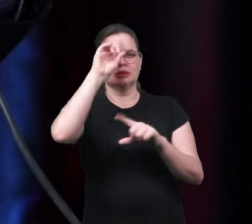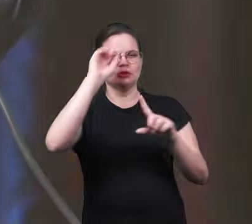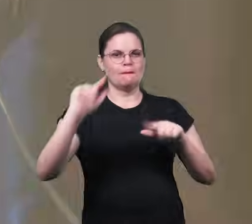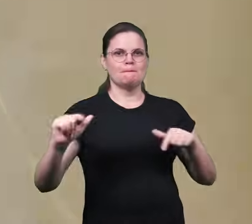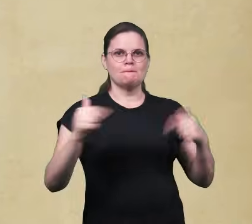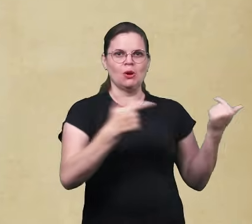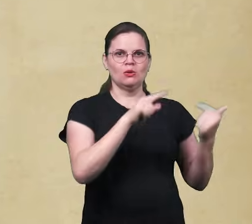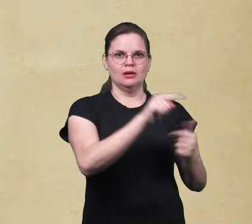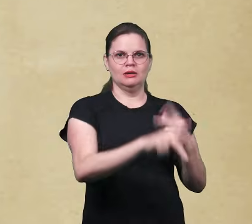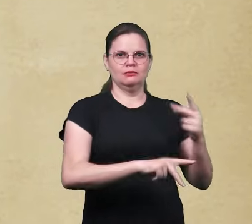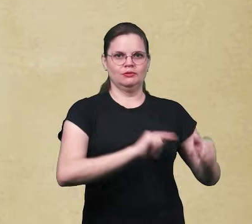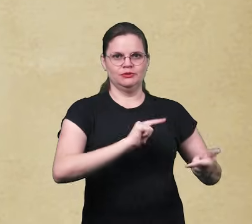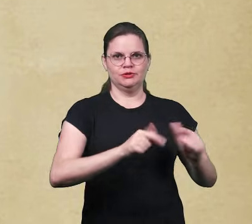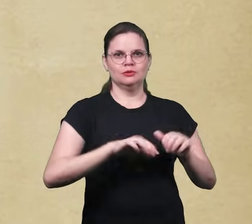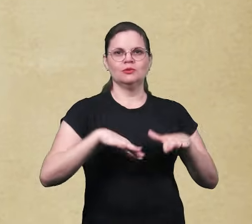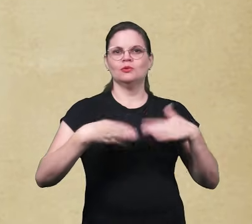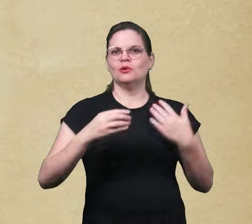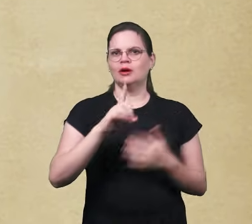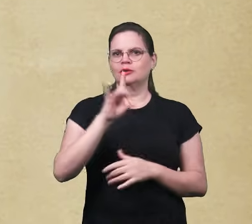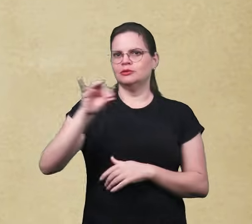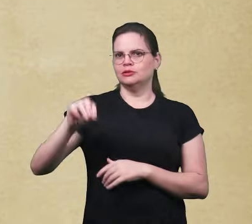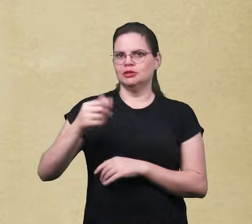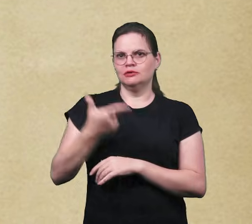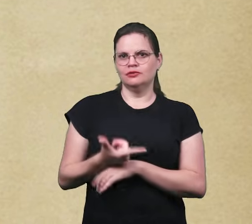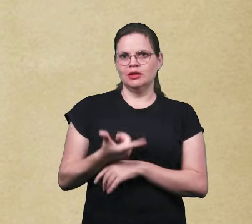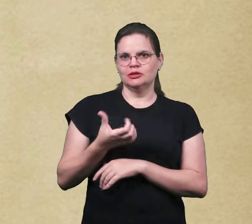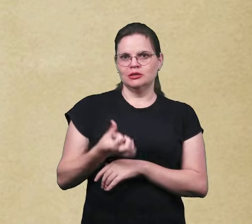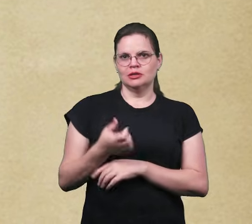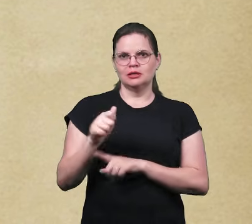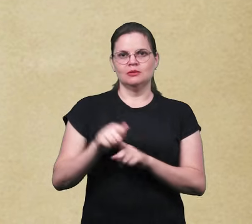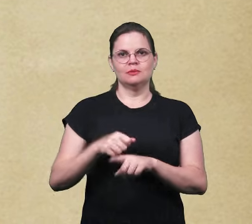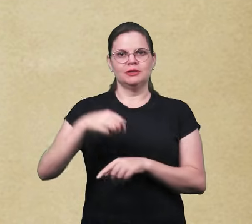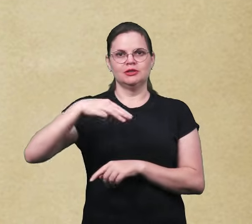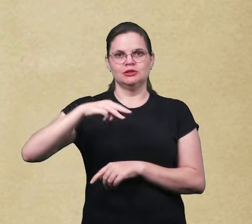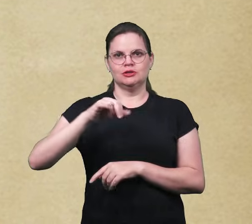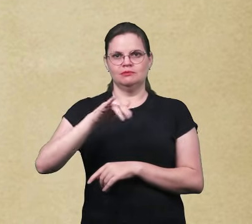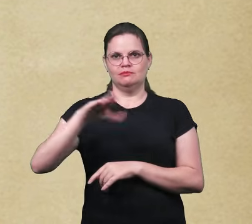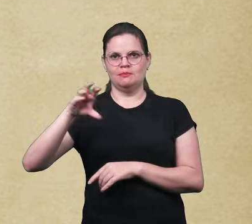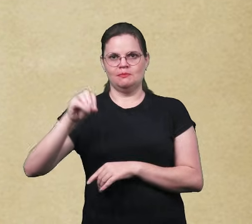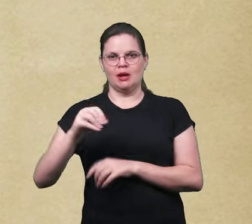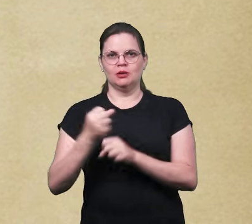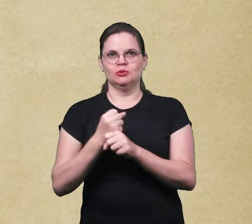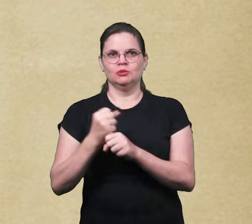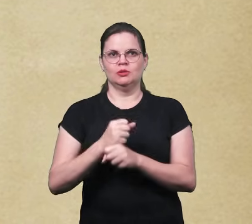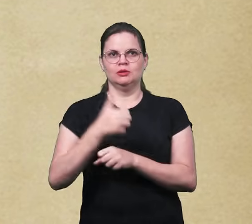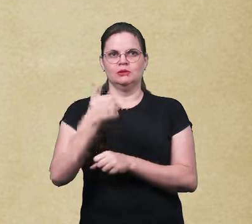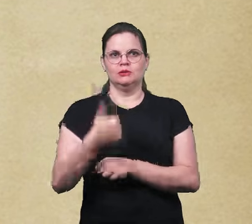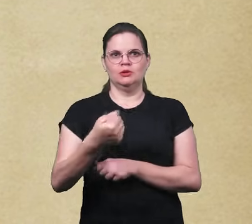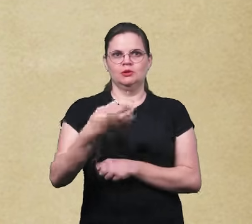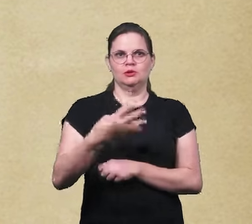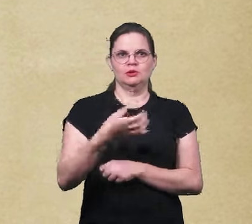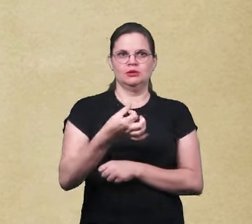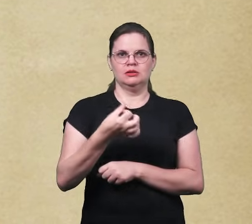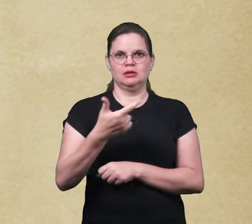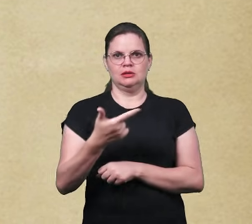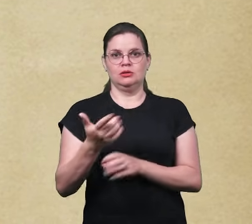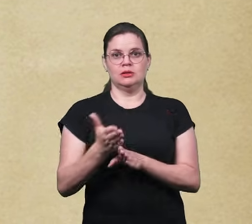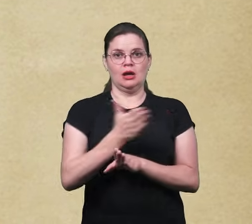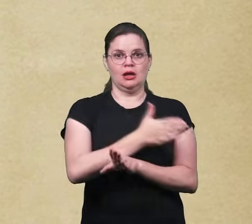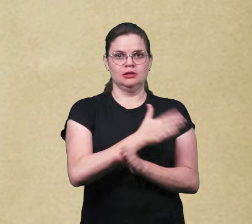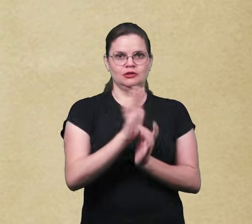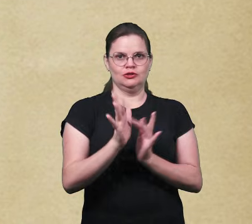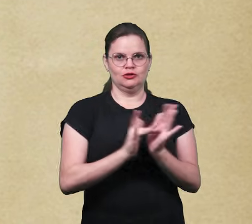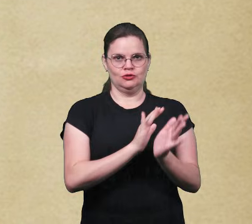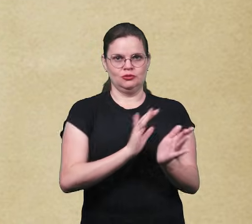no dia 26 de maio de 1462, antes de Cristo. Então, quando Moisés